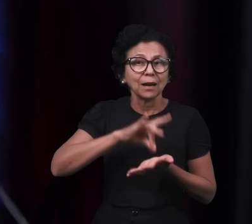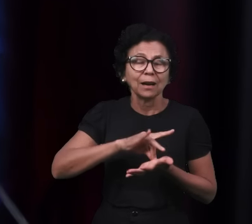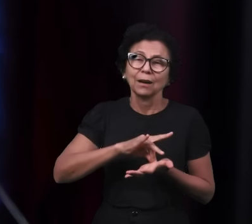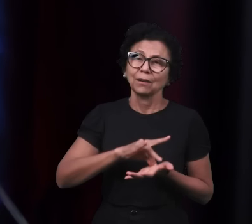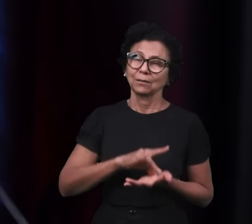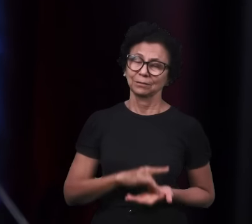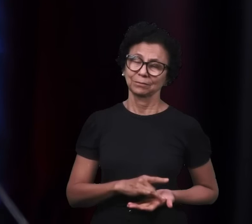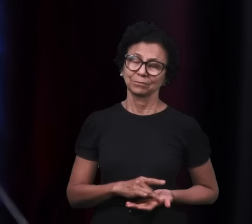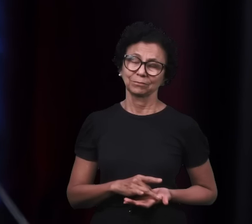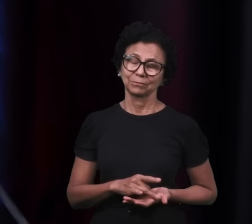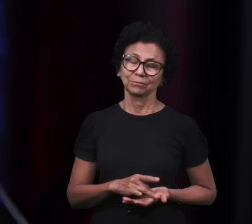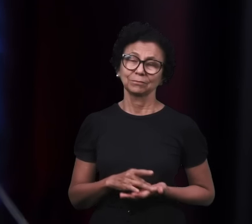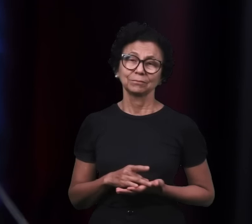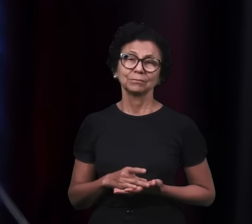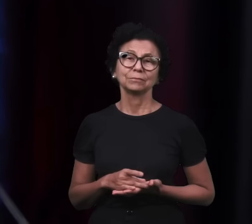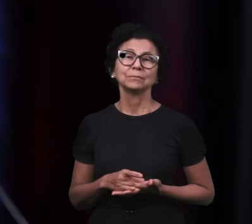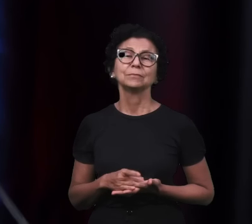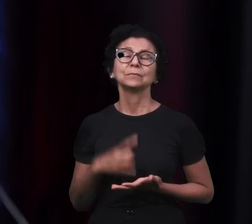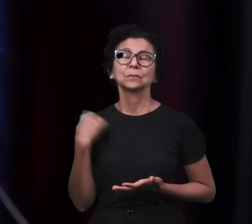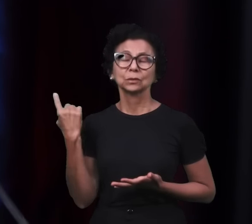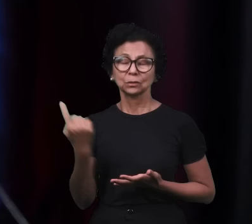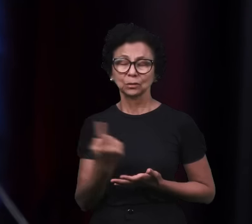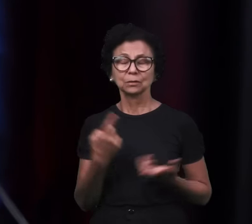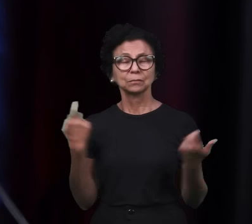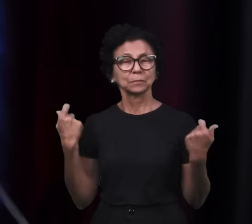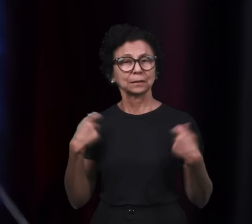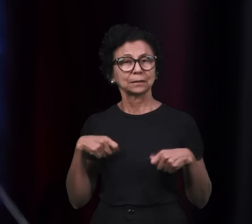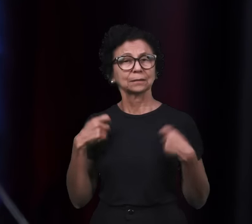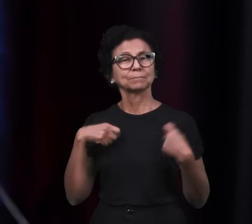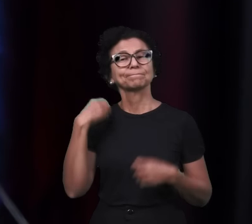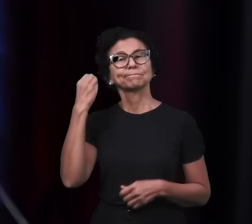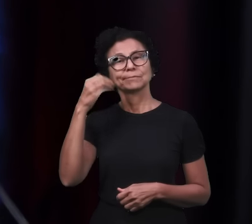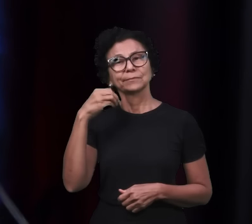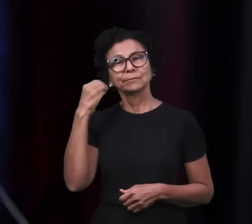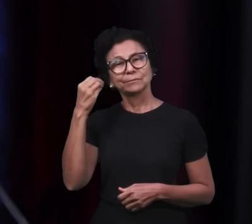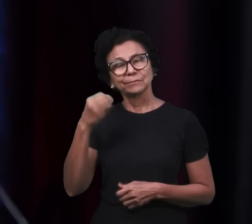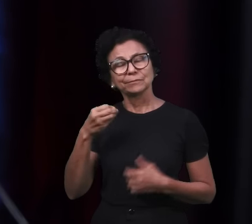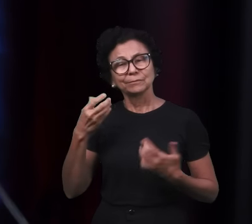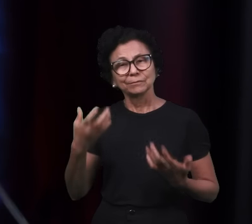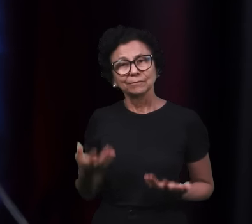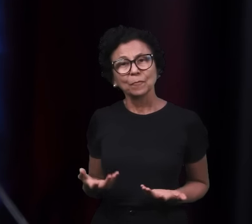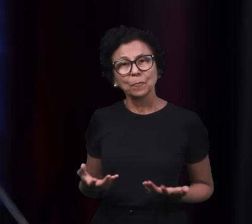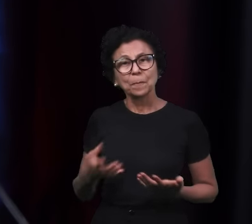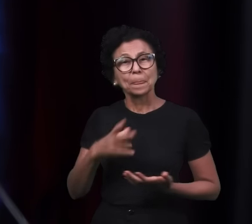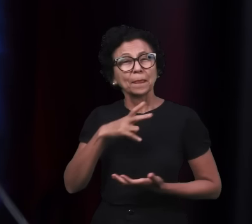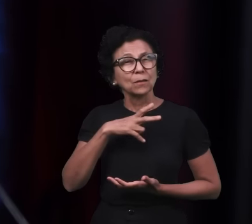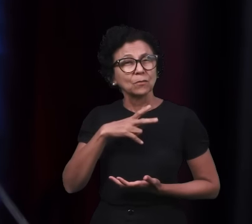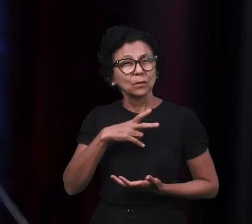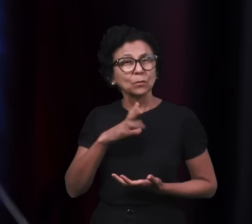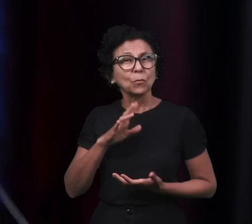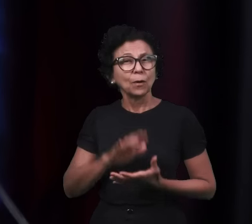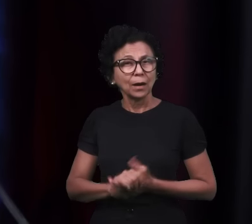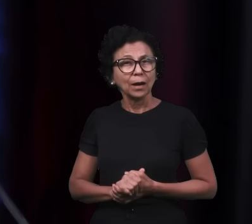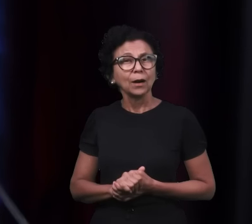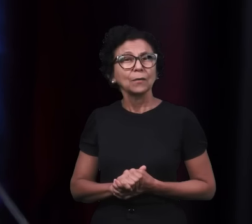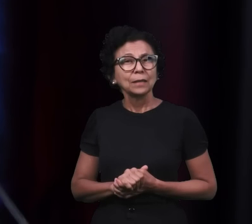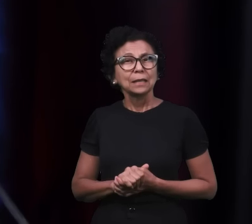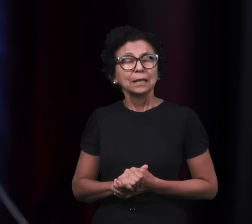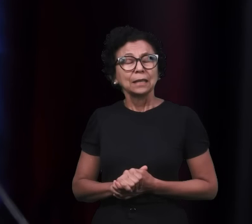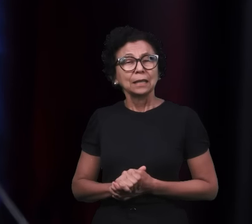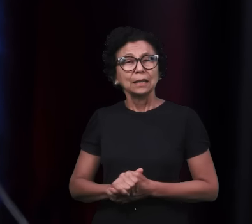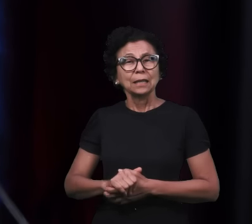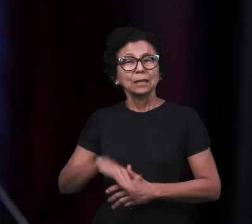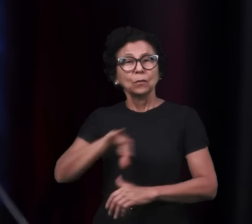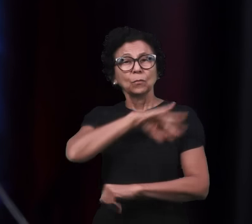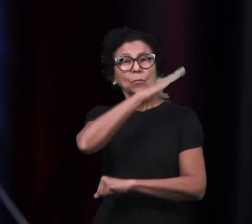é necessário vivermos essa experiência, e essa experiência individual ela é no monte, representando essa busca